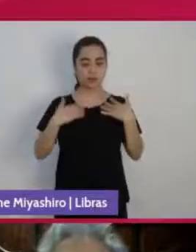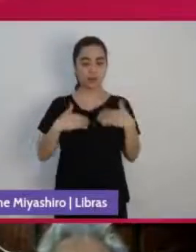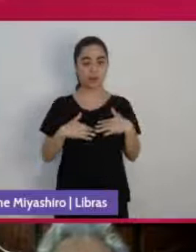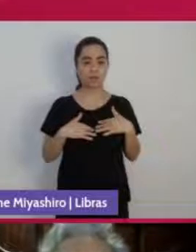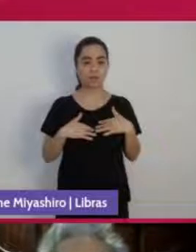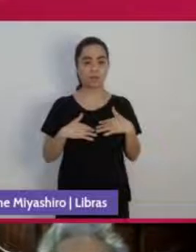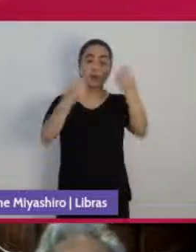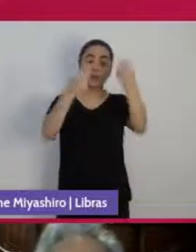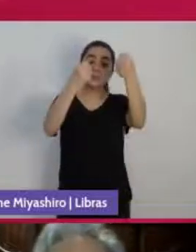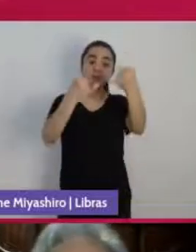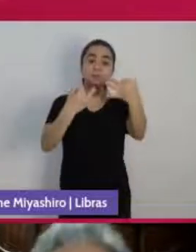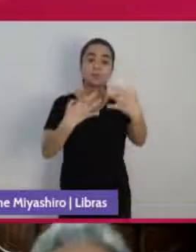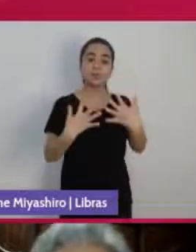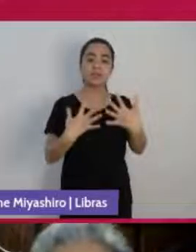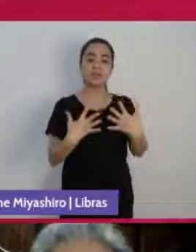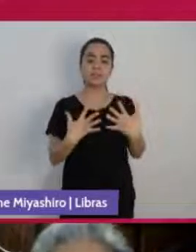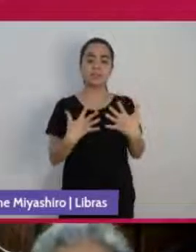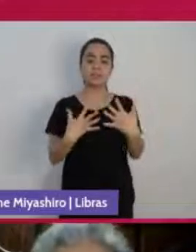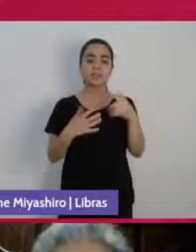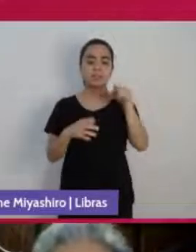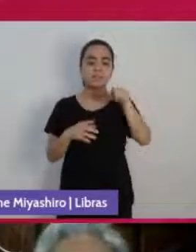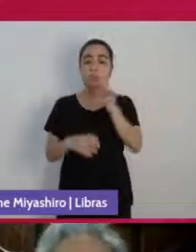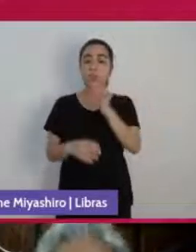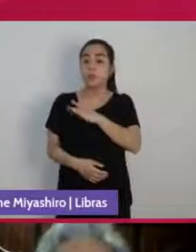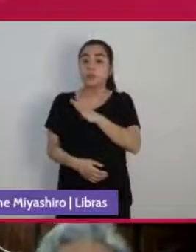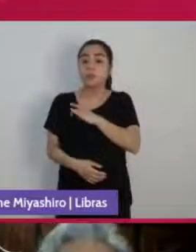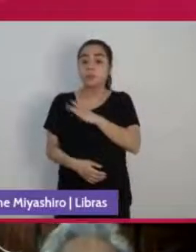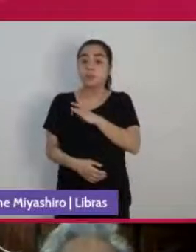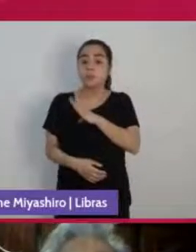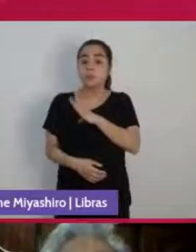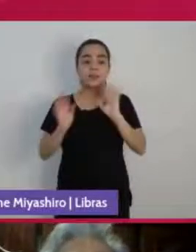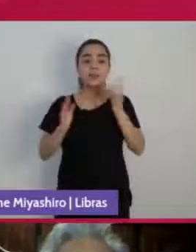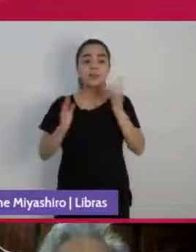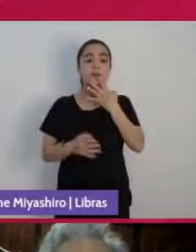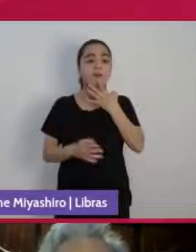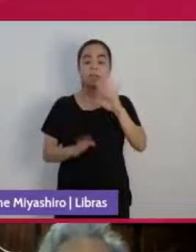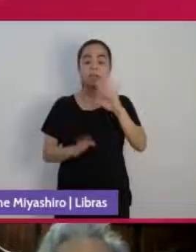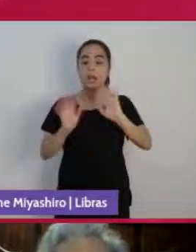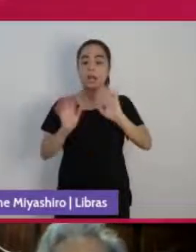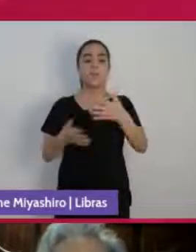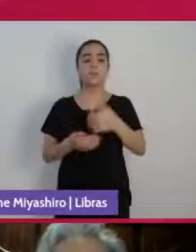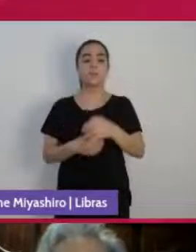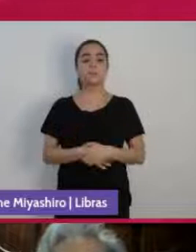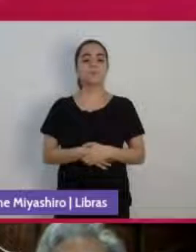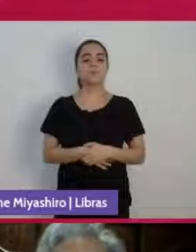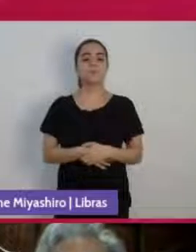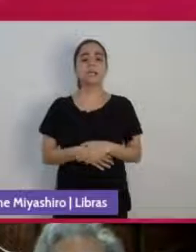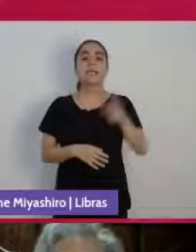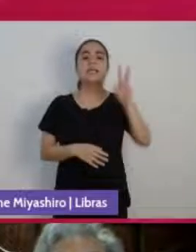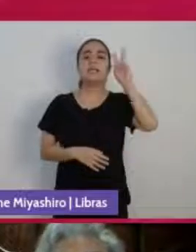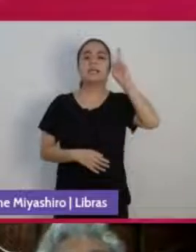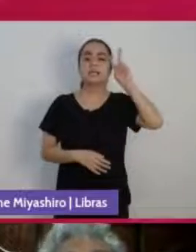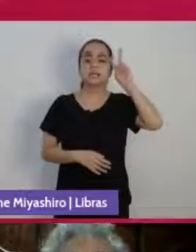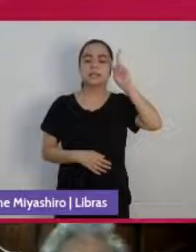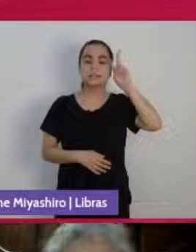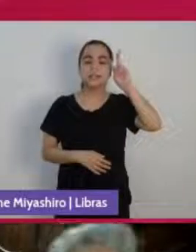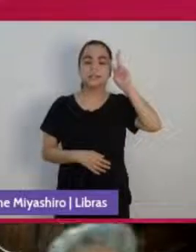Faça com que aquilo não seja mais desconhecido para a paciente. E lembre que você vai atender